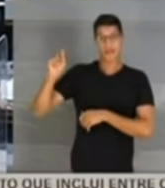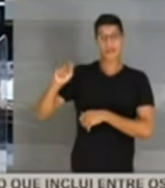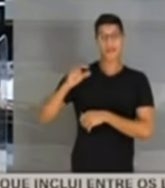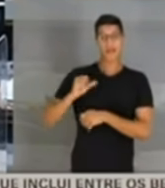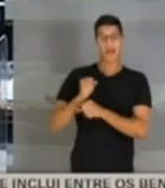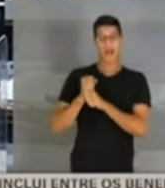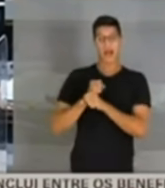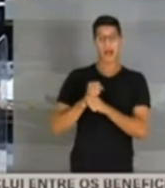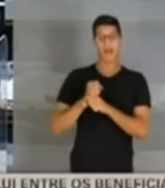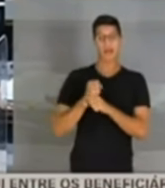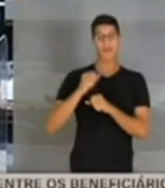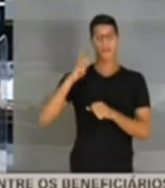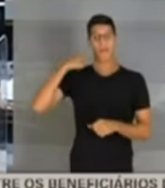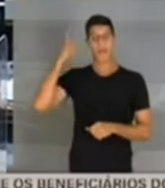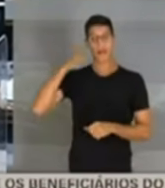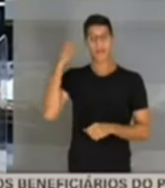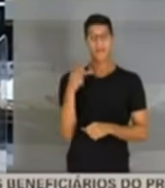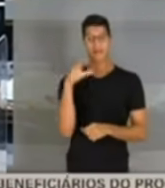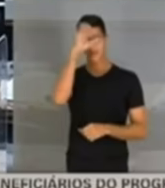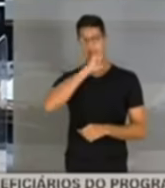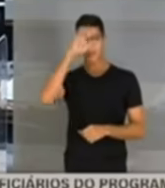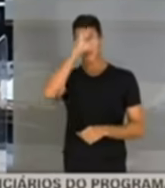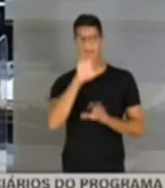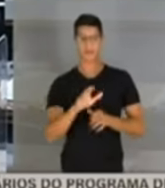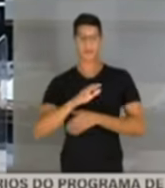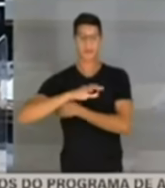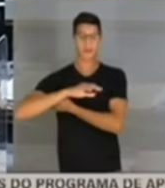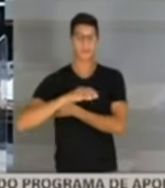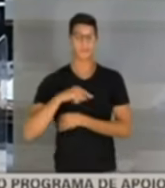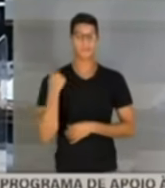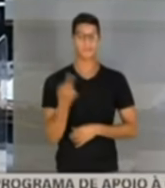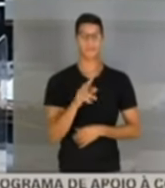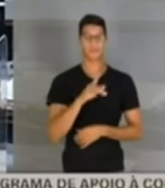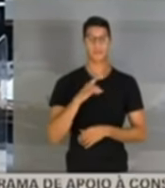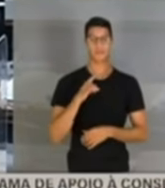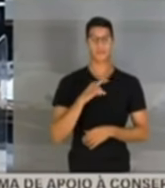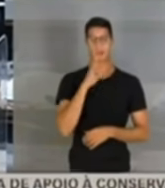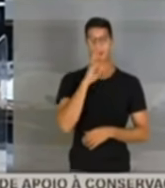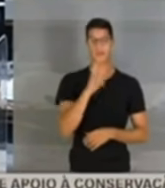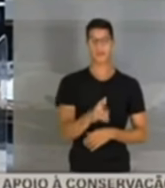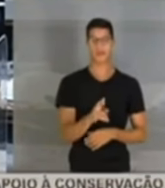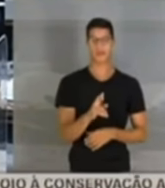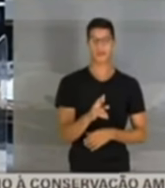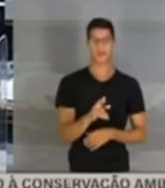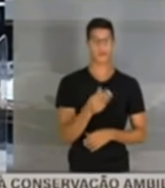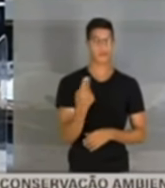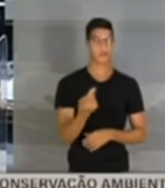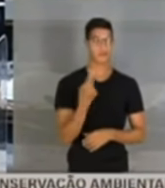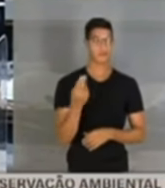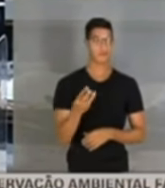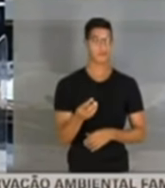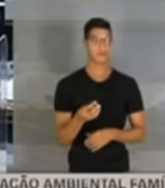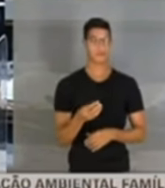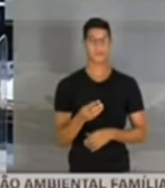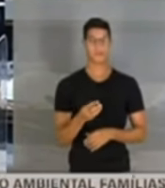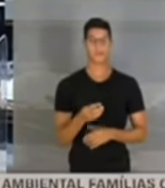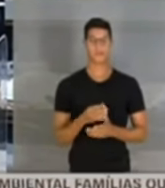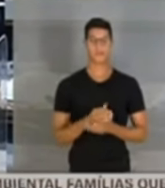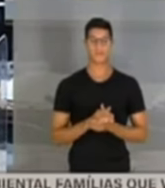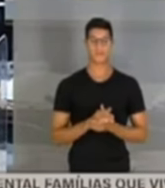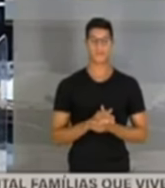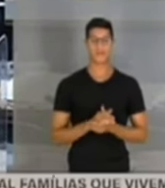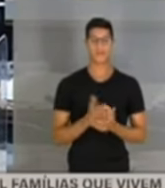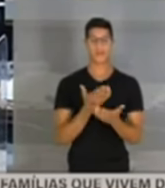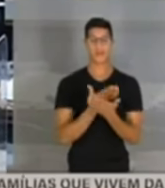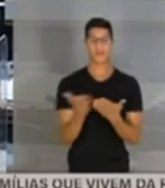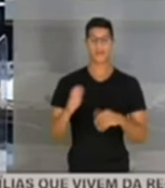passou tantos anos no parlamento e não aprendeu nem isso. Então não dá nem para respondê-lo, porque é